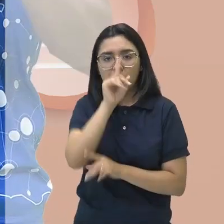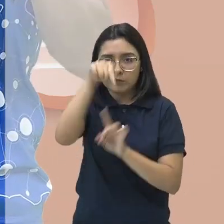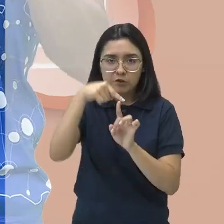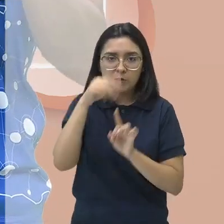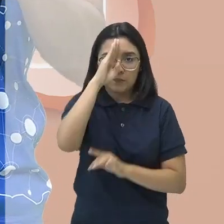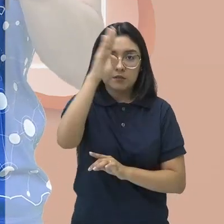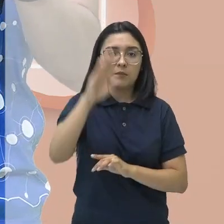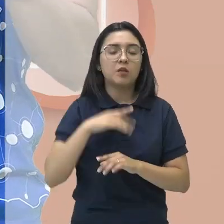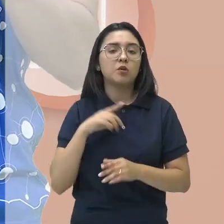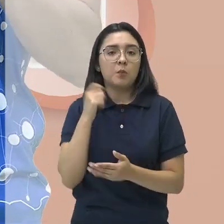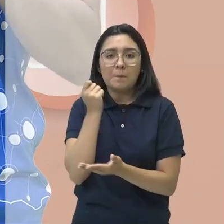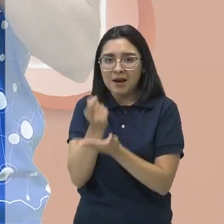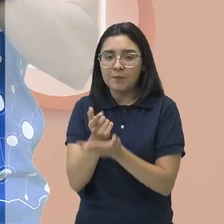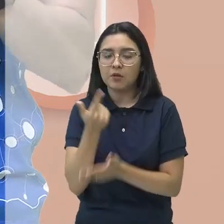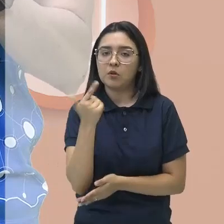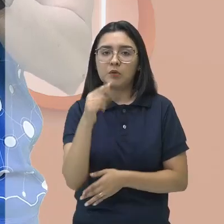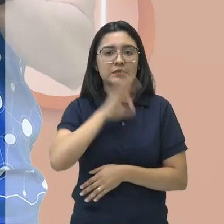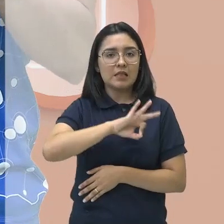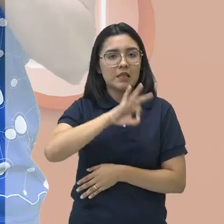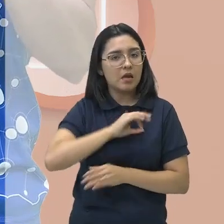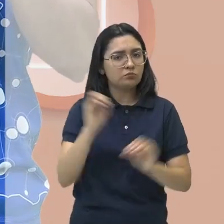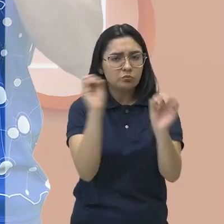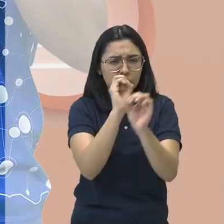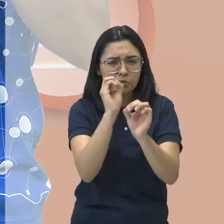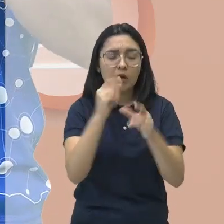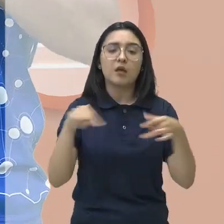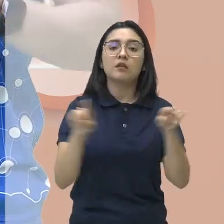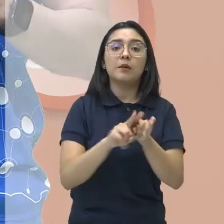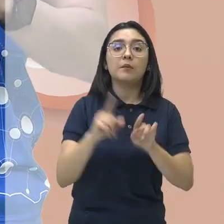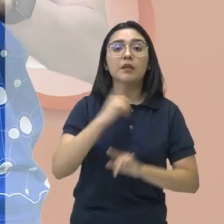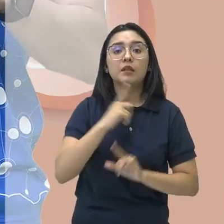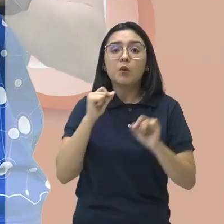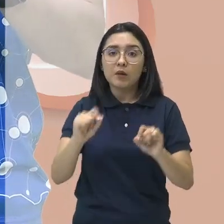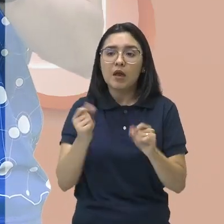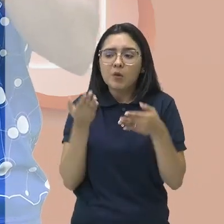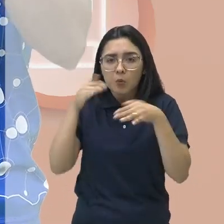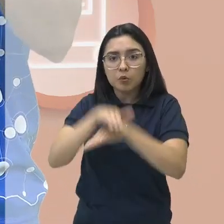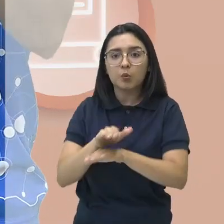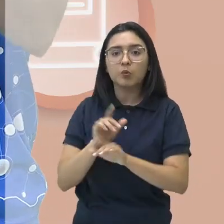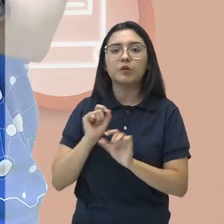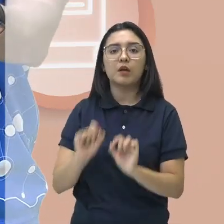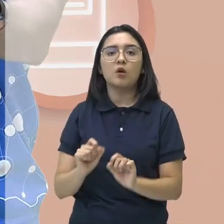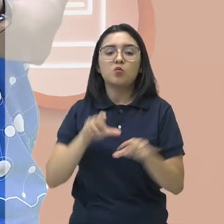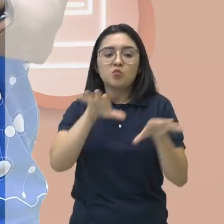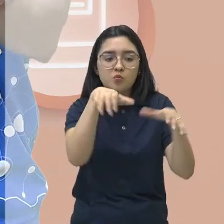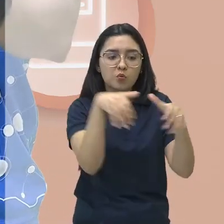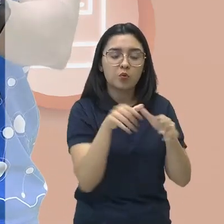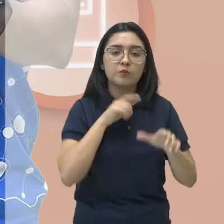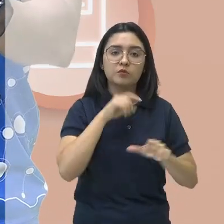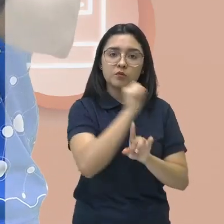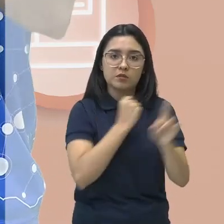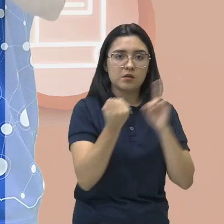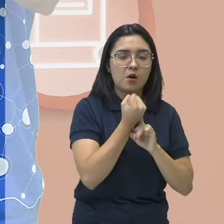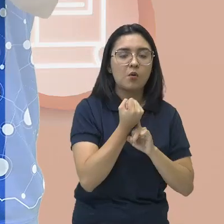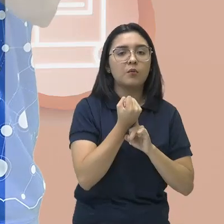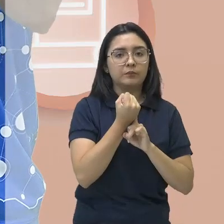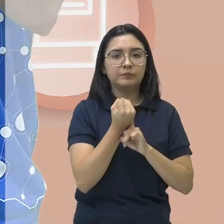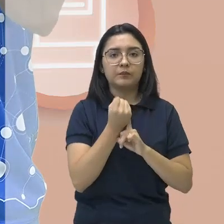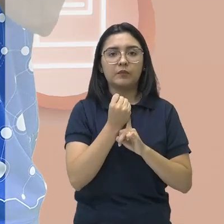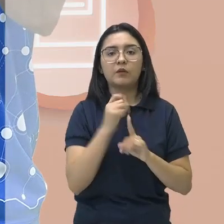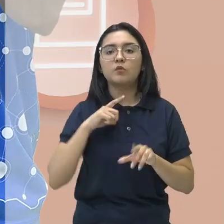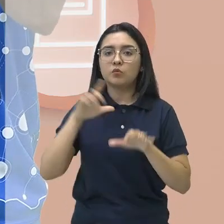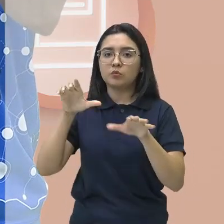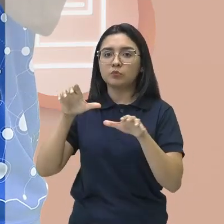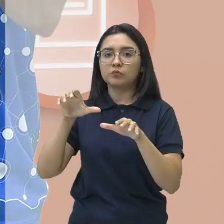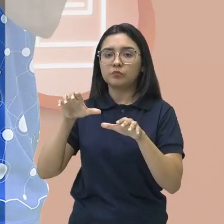certo? Não tem pagamento também de salário, e a gente tem a submissão de um grupo social por outro. O senhor